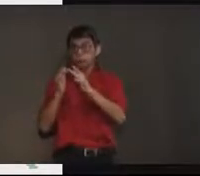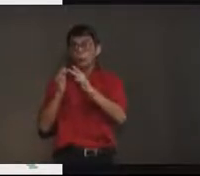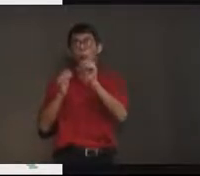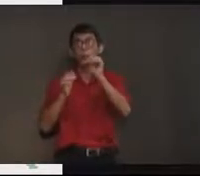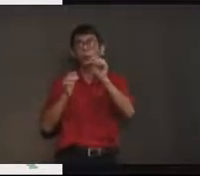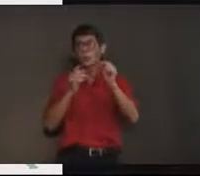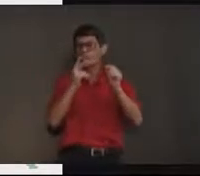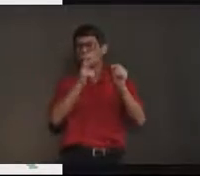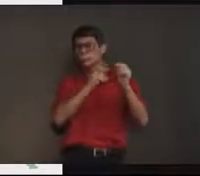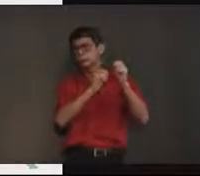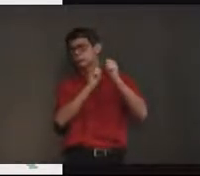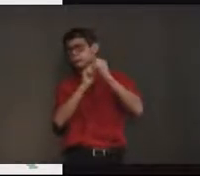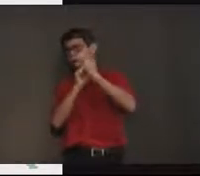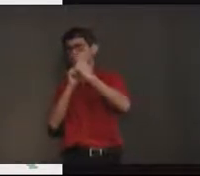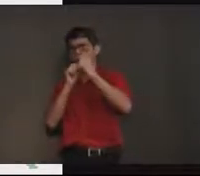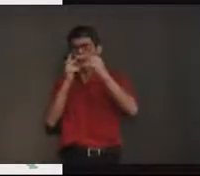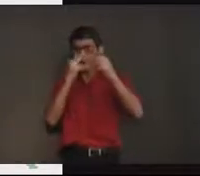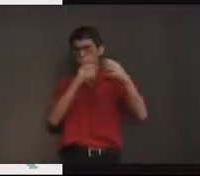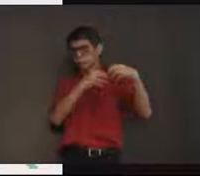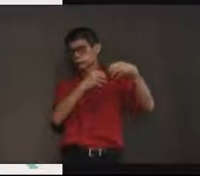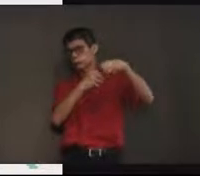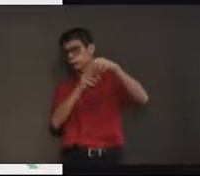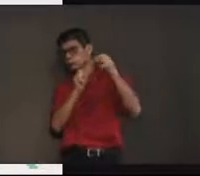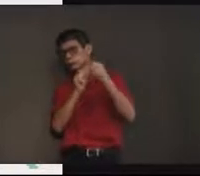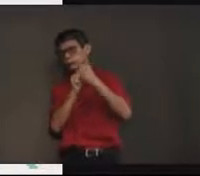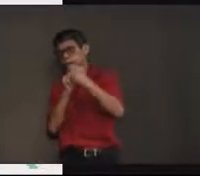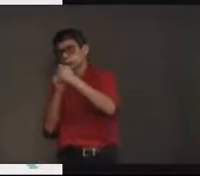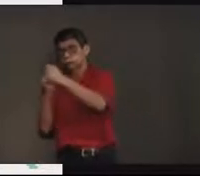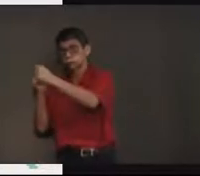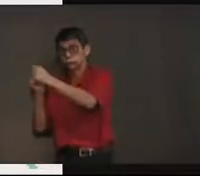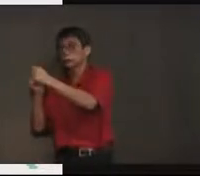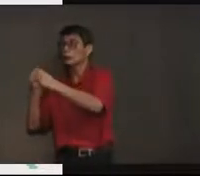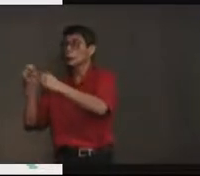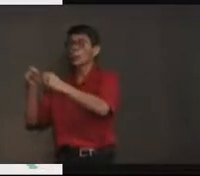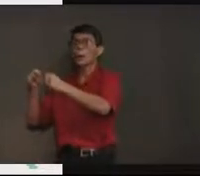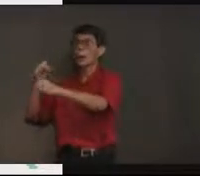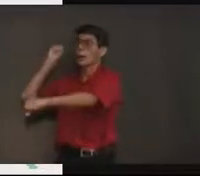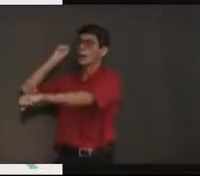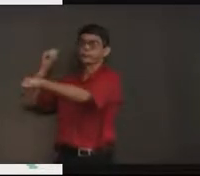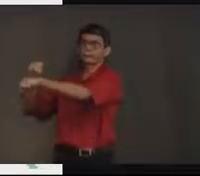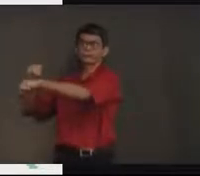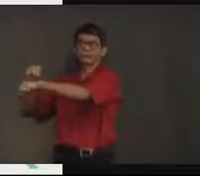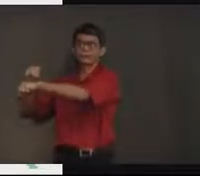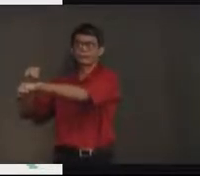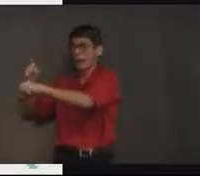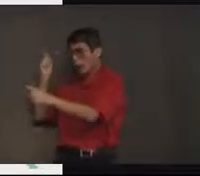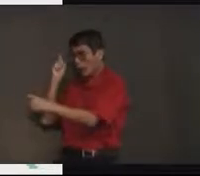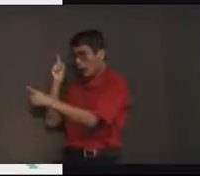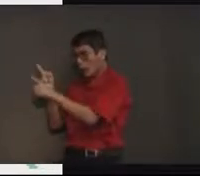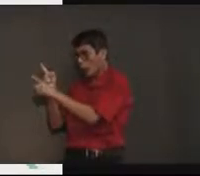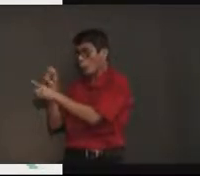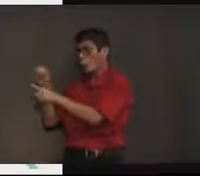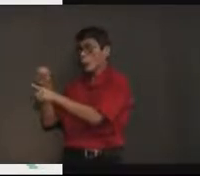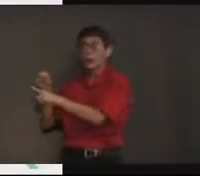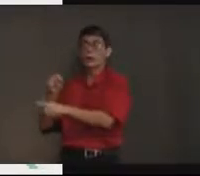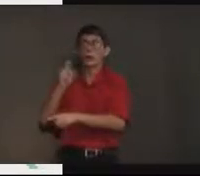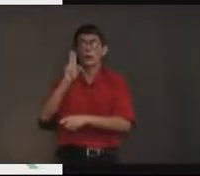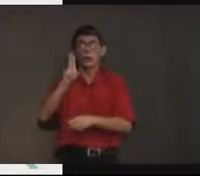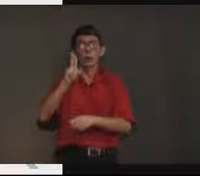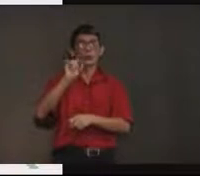viajarem juntos e quando estão viajando juntos em a solução estacionária que eu encontro o e ver do problema